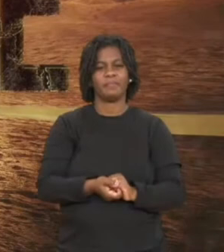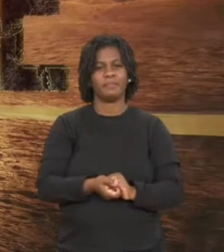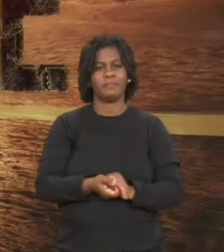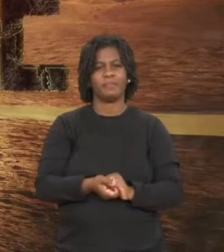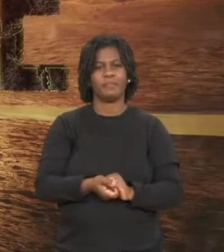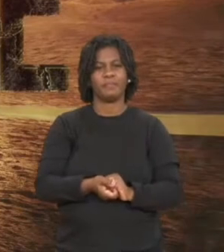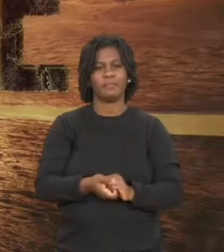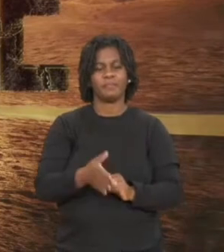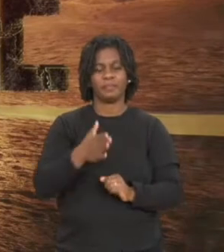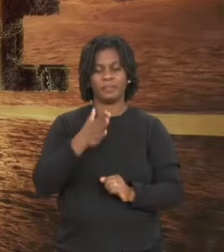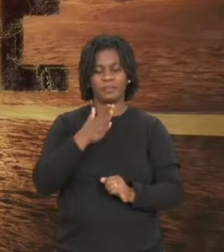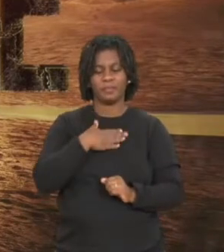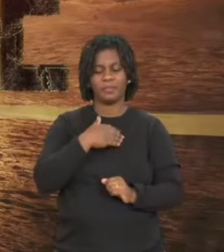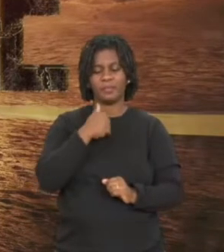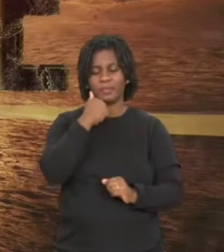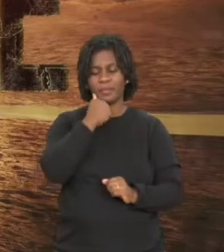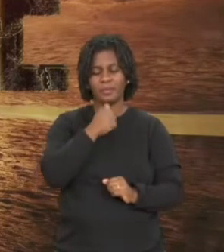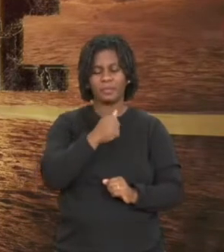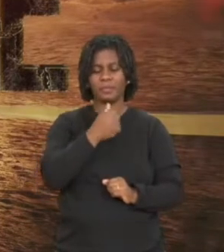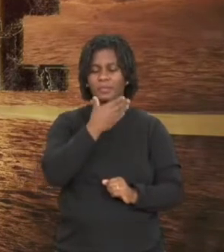Minha amiga, meu amigo.